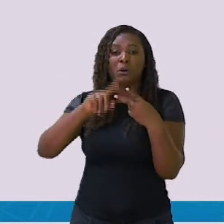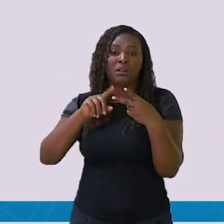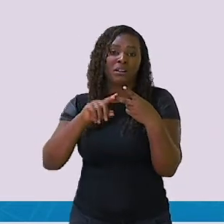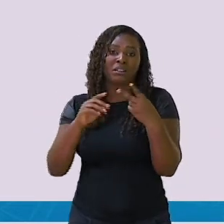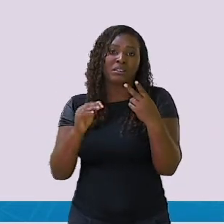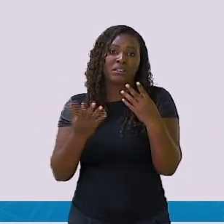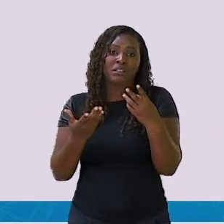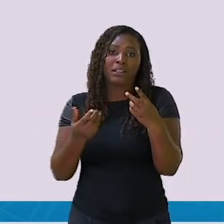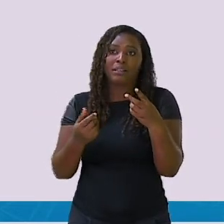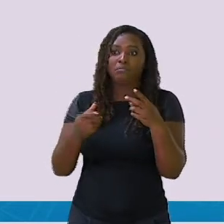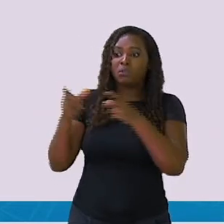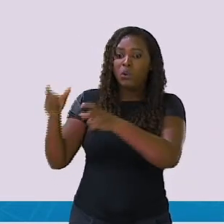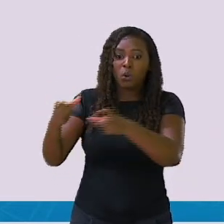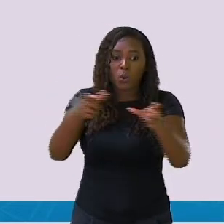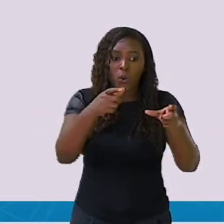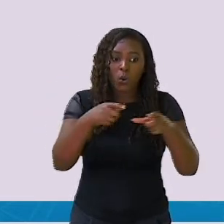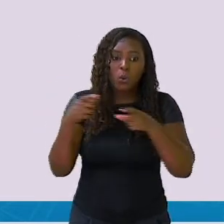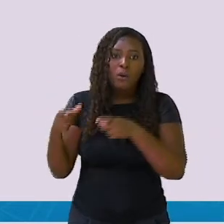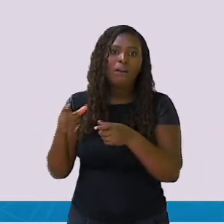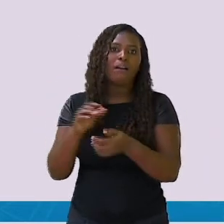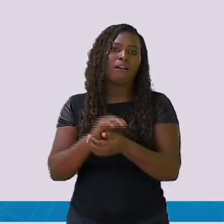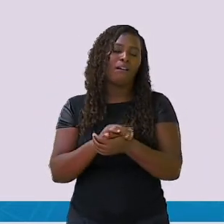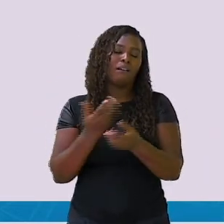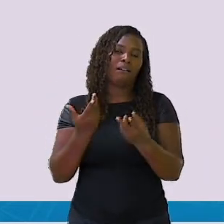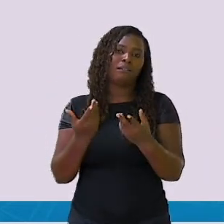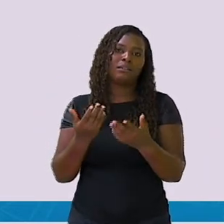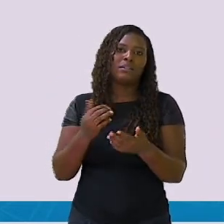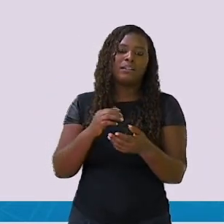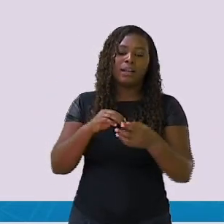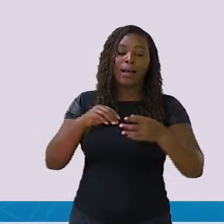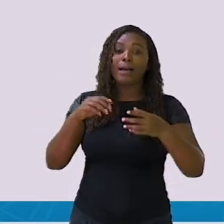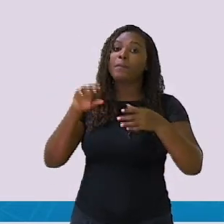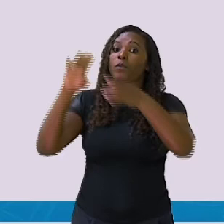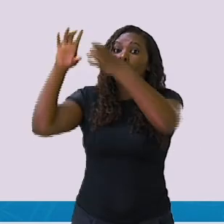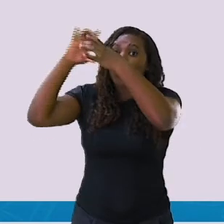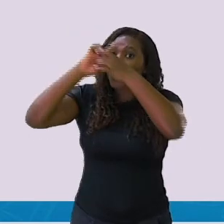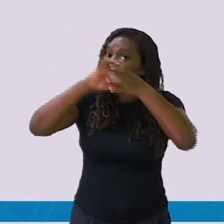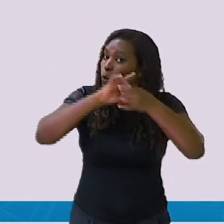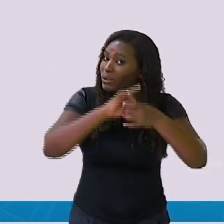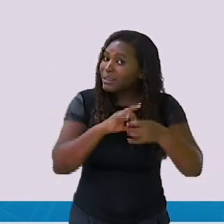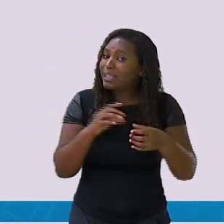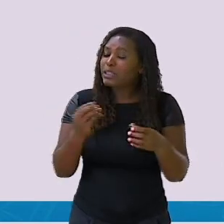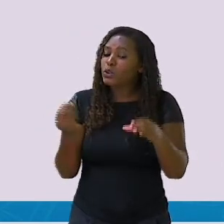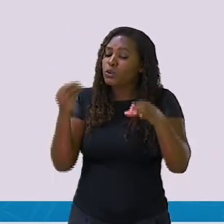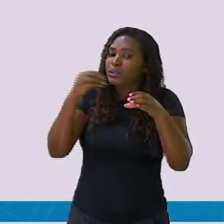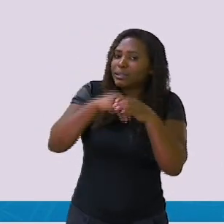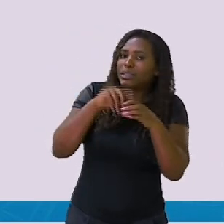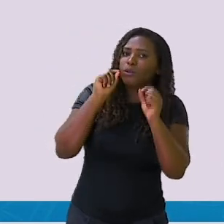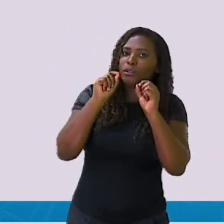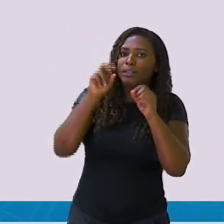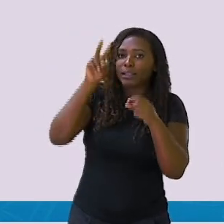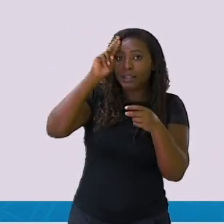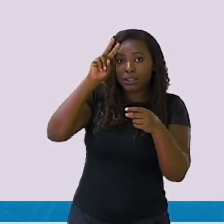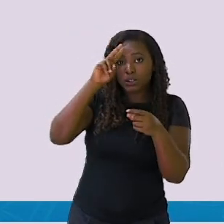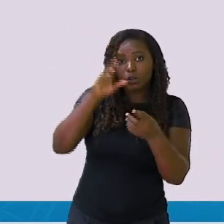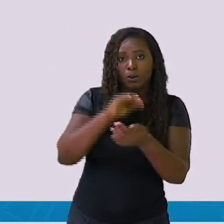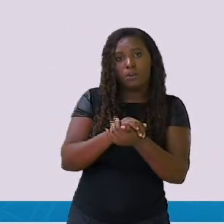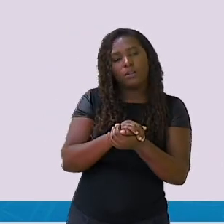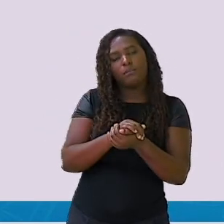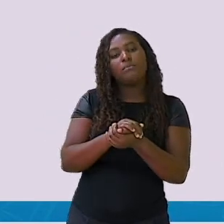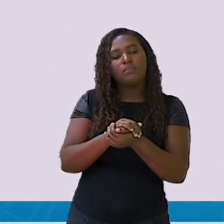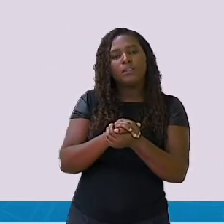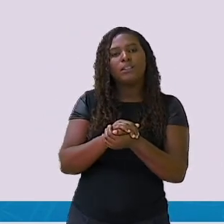desenvolvimento, localizações, fatores de causa, consequência. Então, detalhar, usando